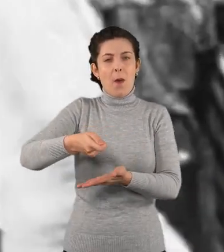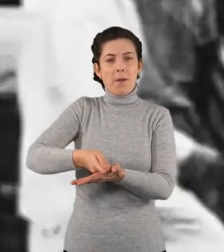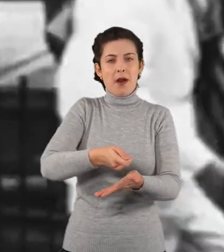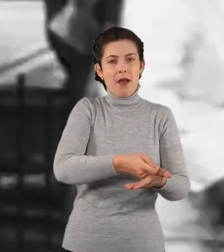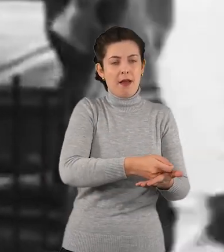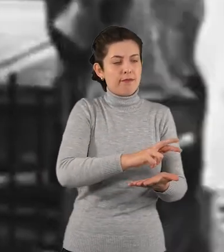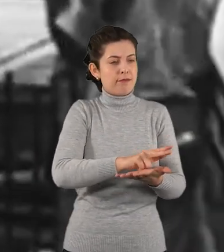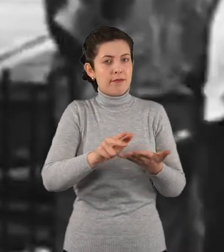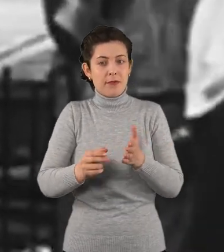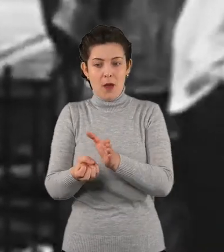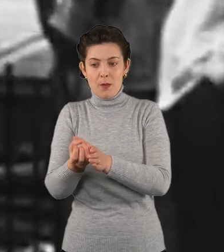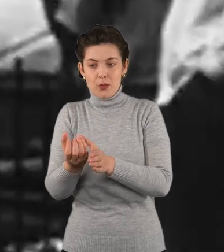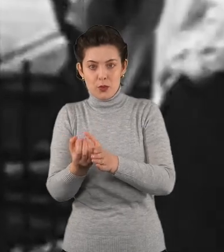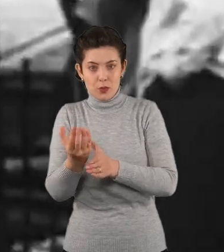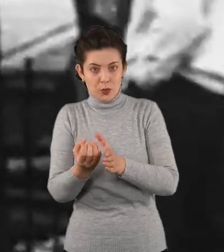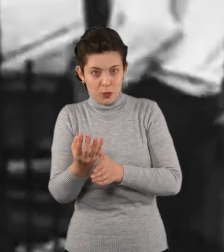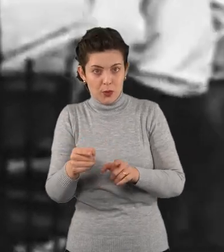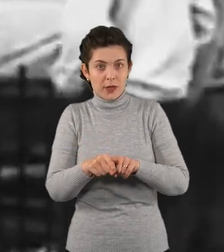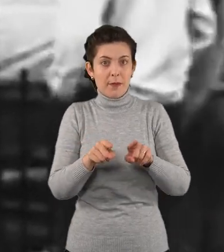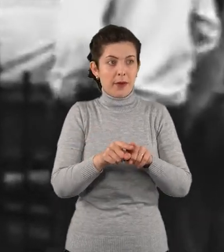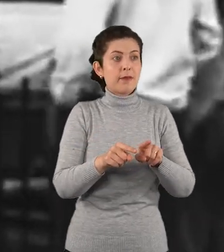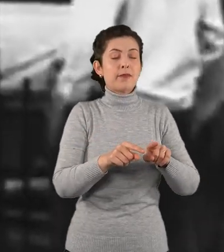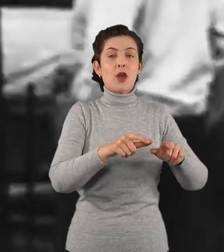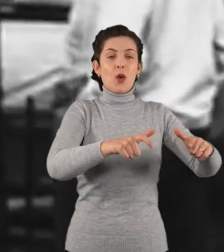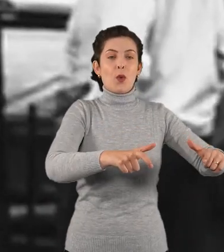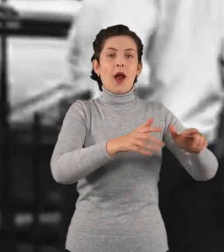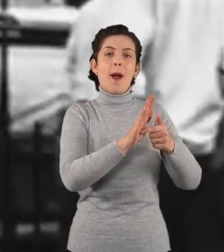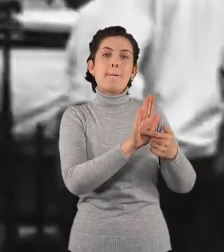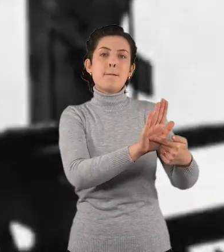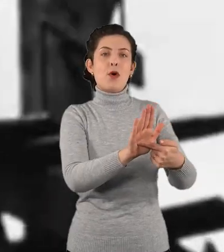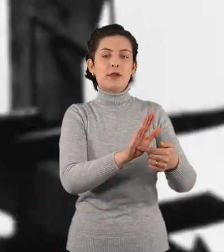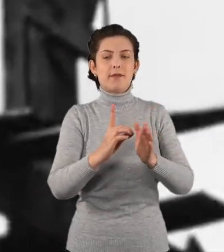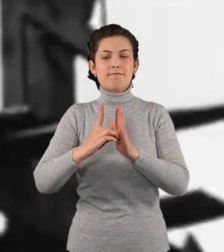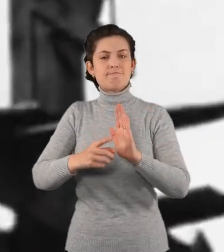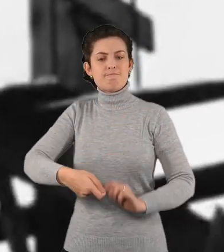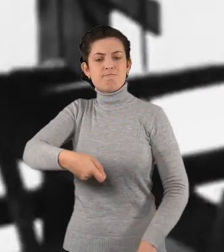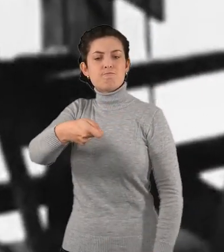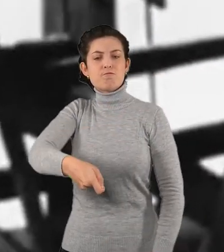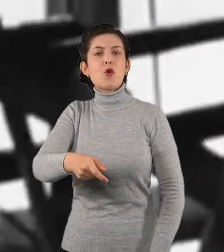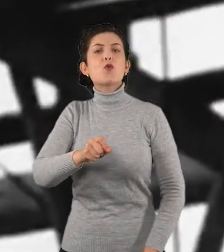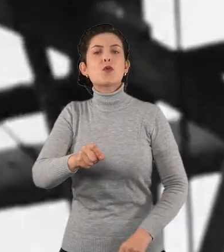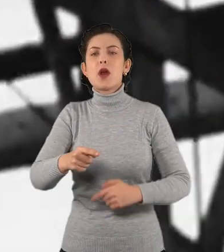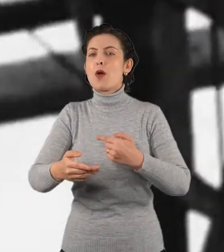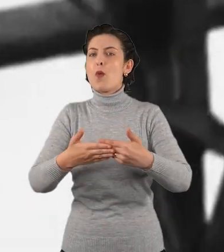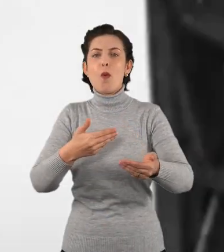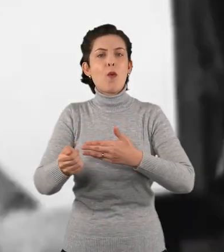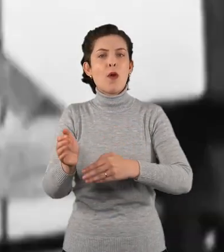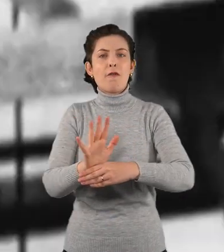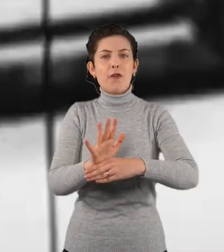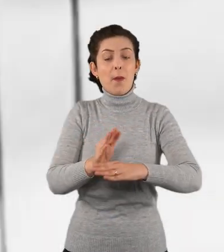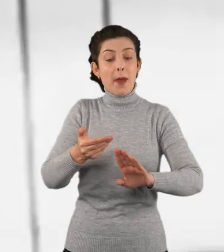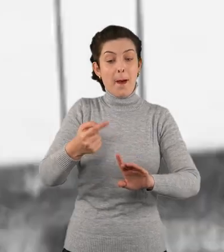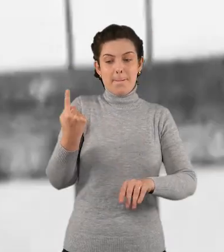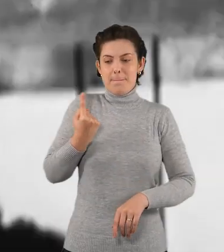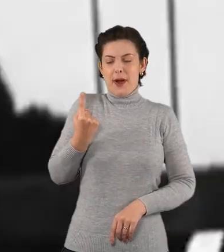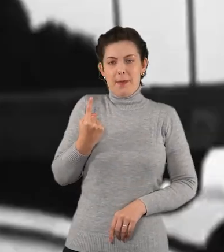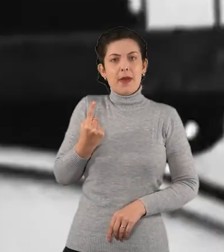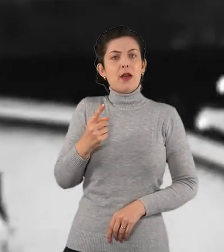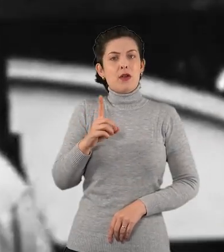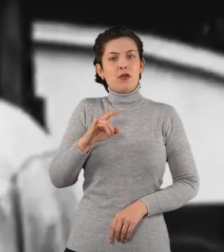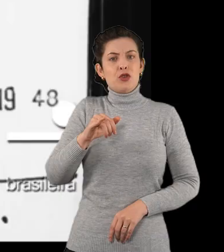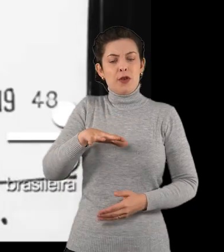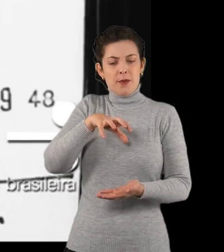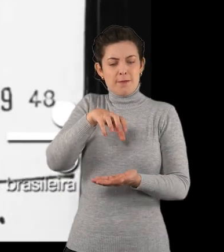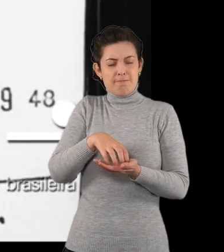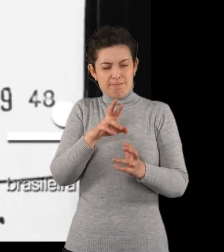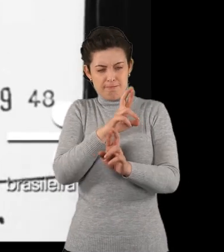várias obrigações, tanto para produtores quanto para exibidores. Este decreto forçava a necessidade de qualquer filme ser revisado